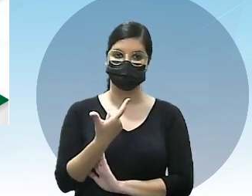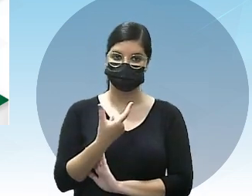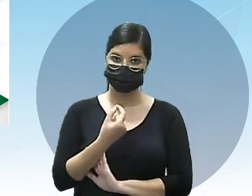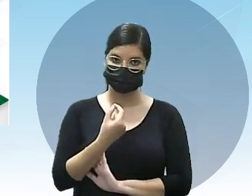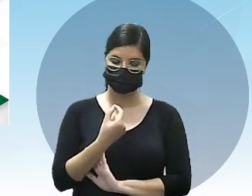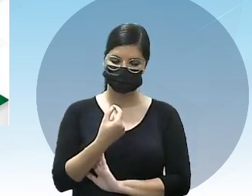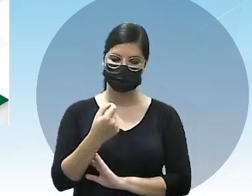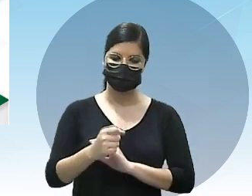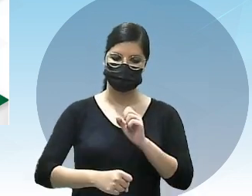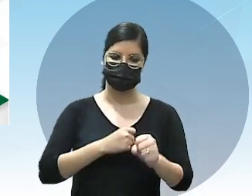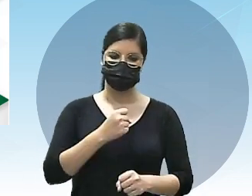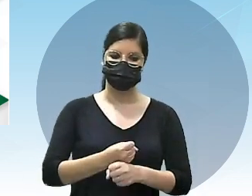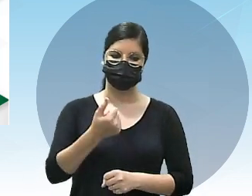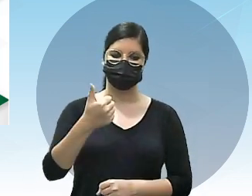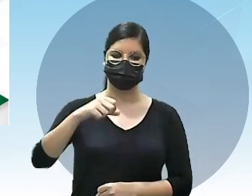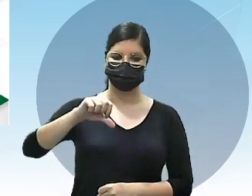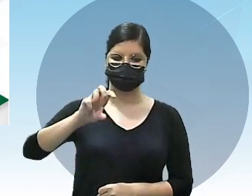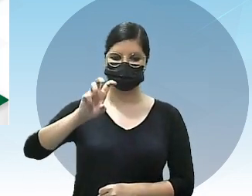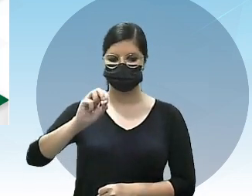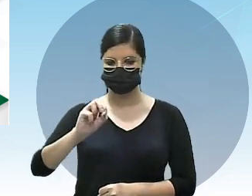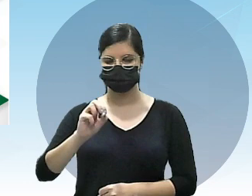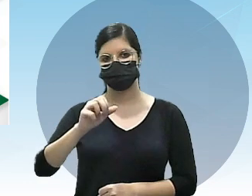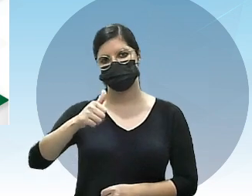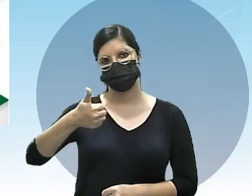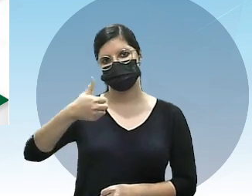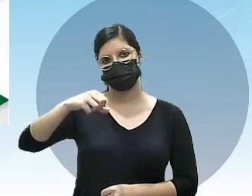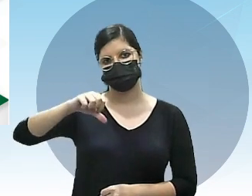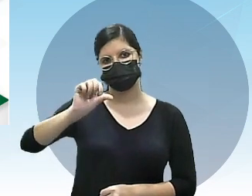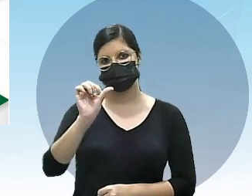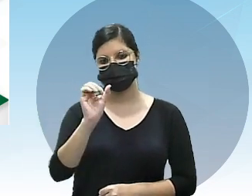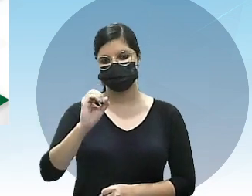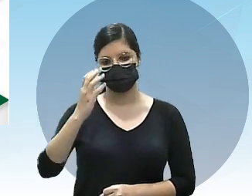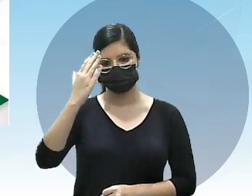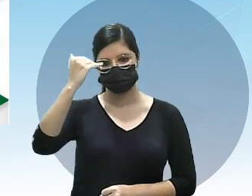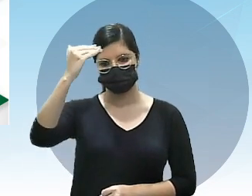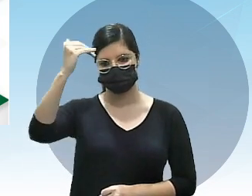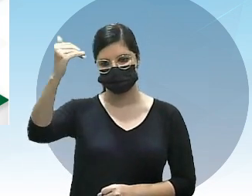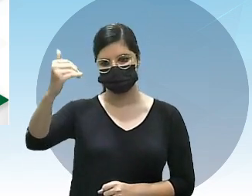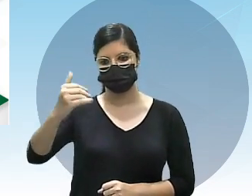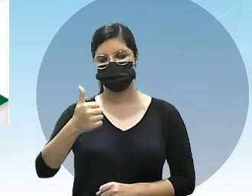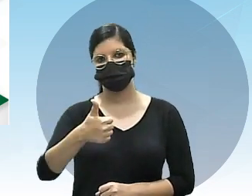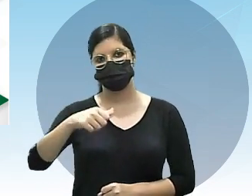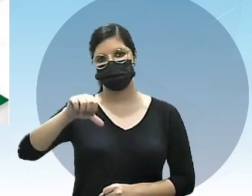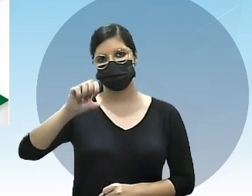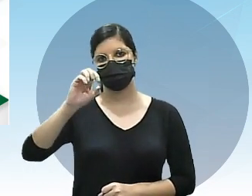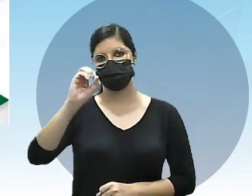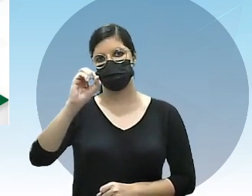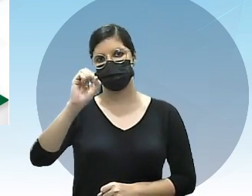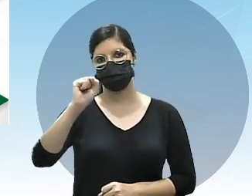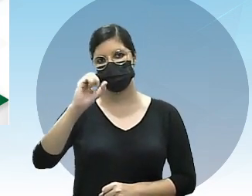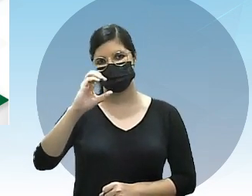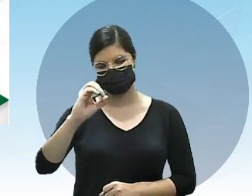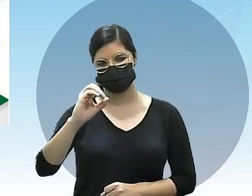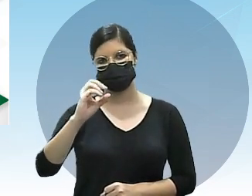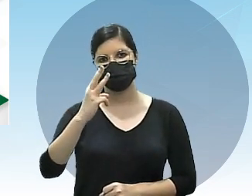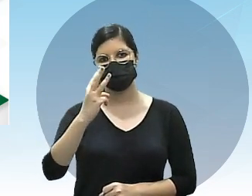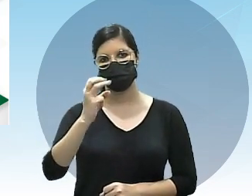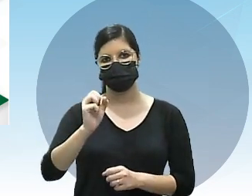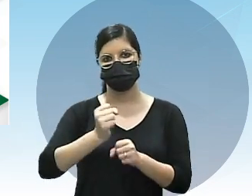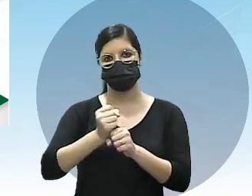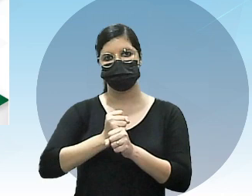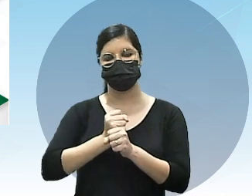eu falei nos anos 50 mesmas coisas na 160 tornando-se popular na década de 80 seja só uns 30 anos depois